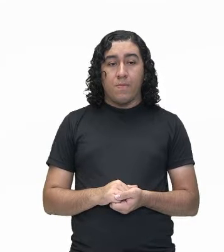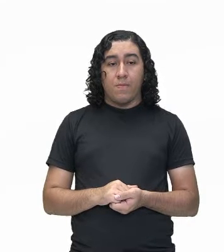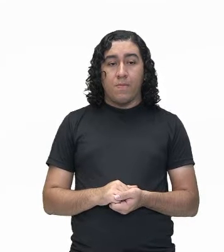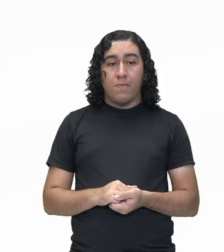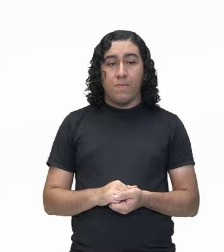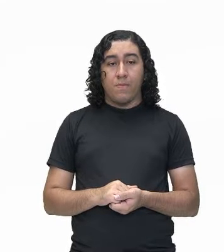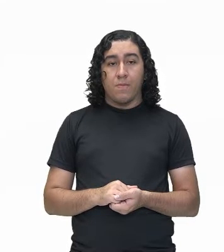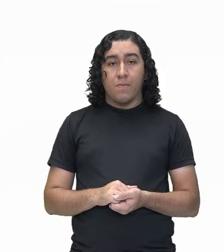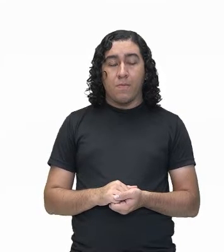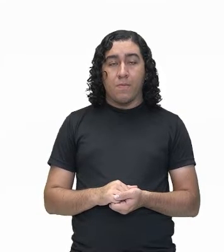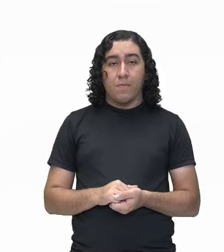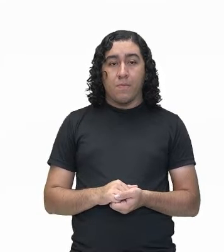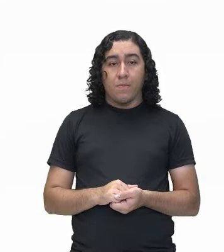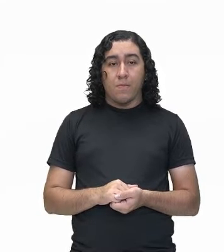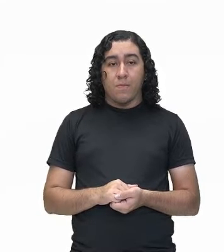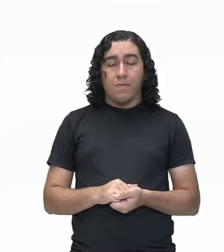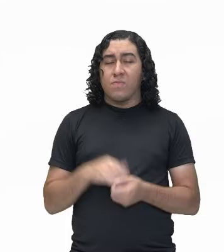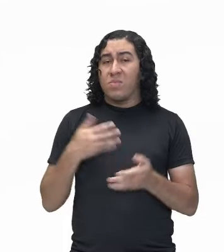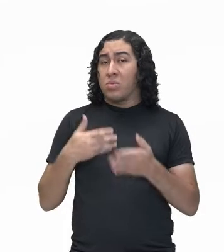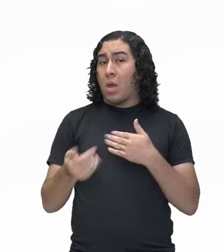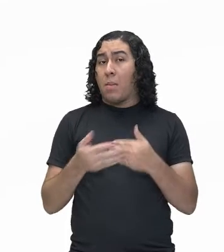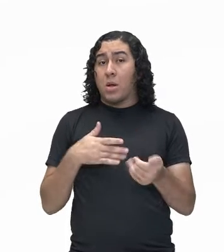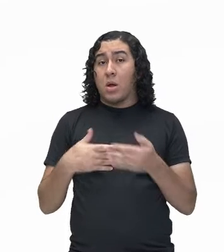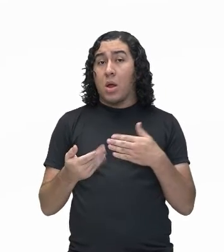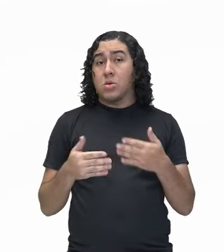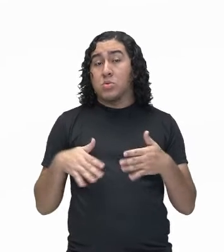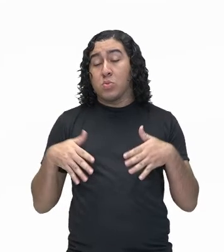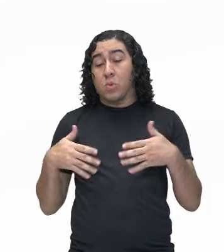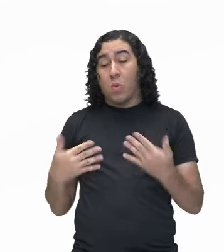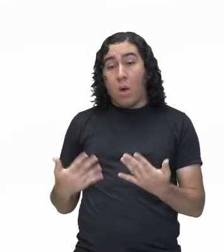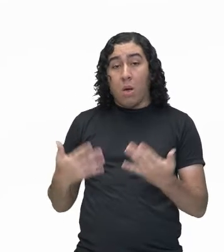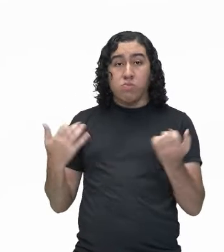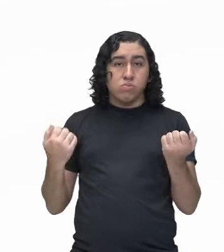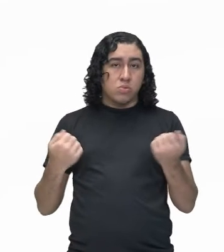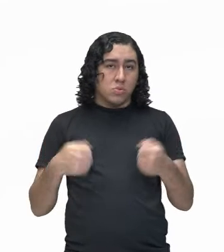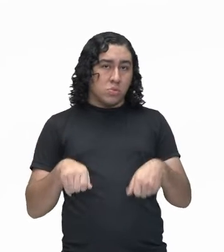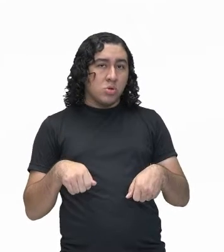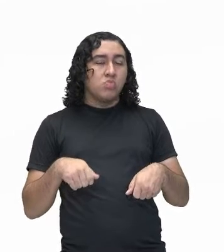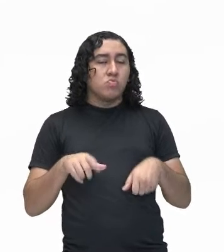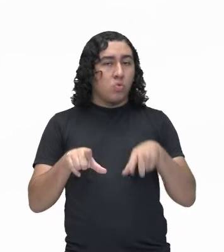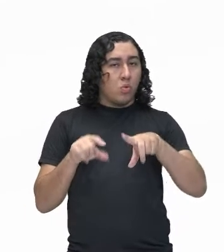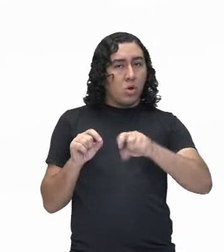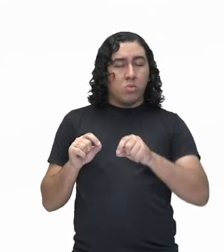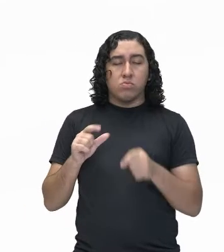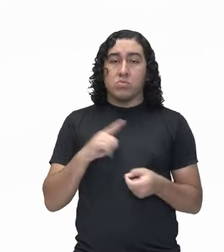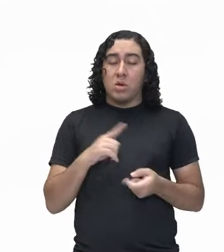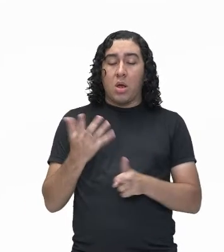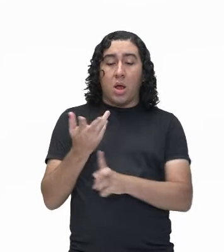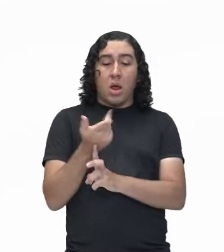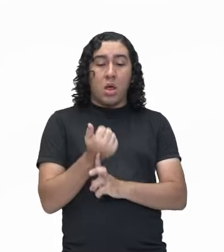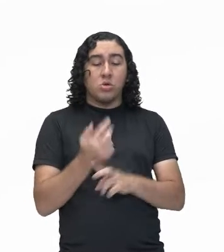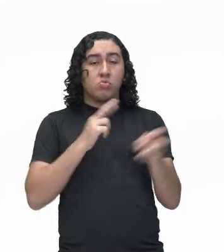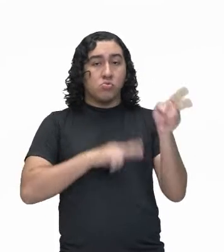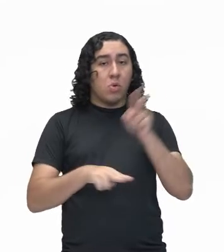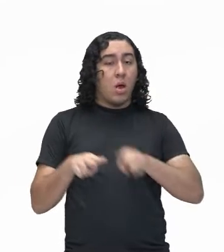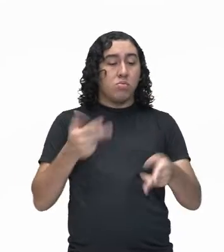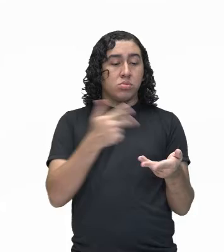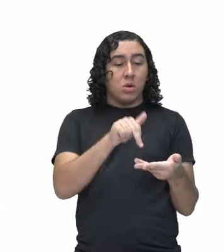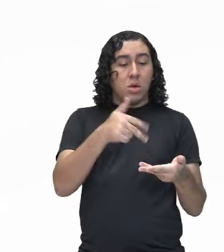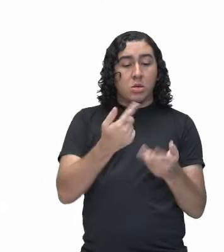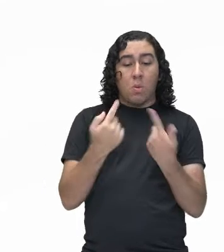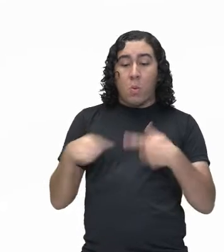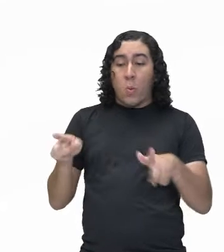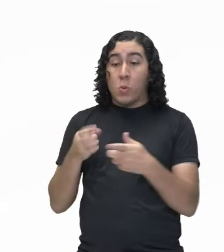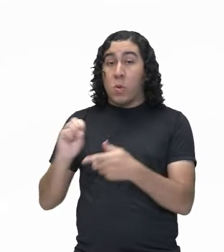arte. Independente da linguagem escolhida, seja artes visuais, dança, música ou